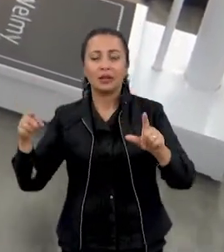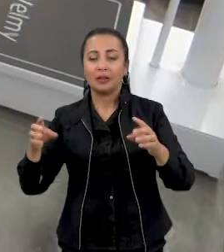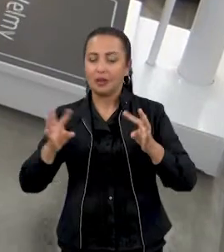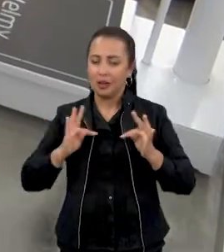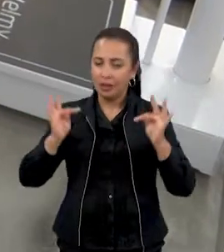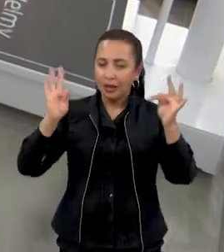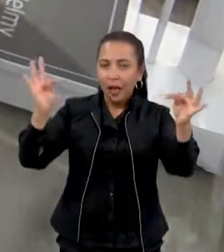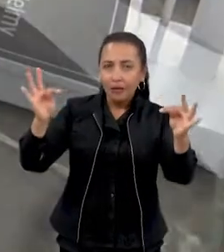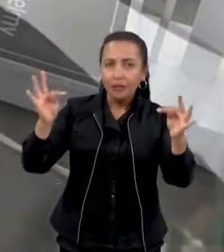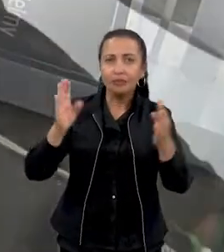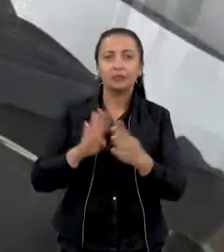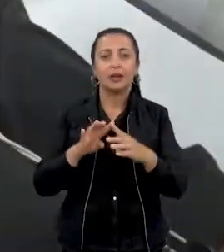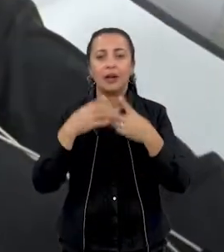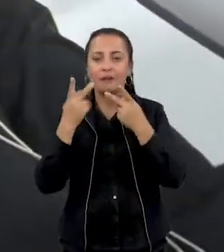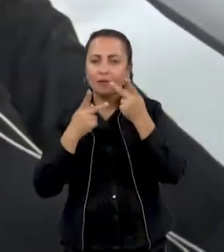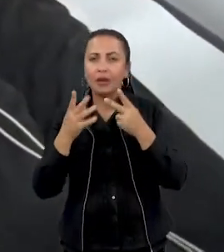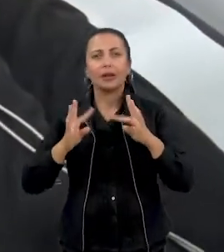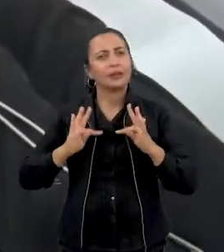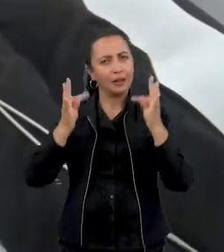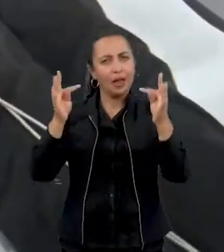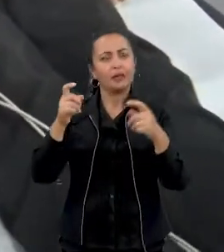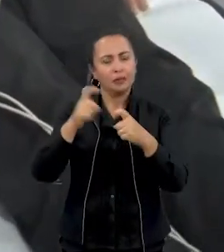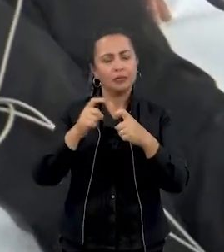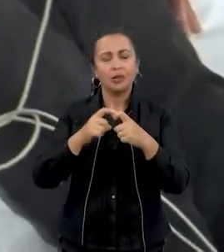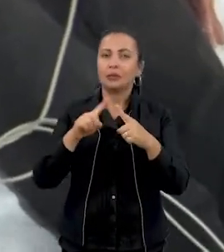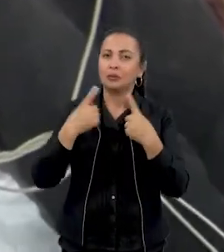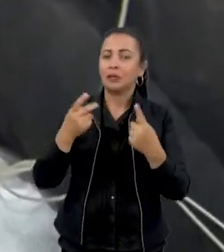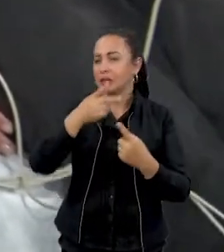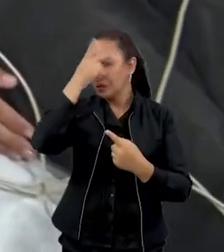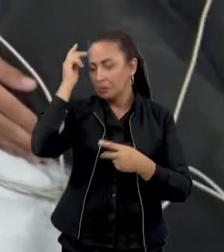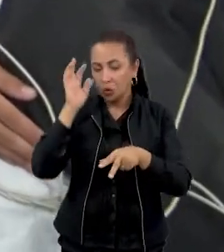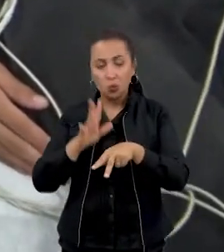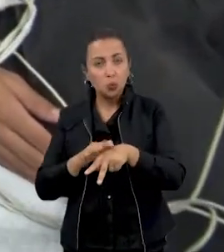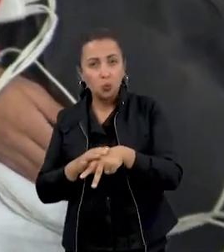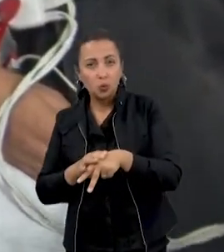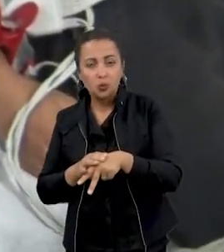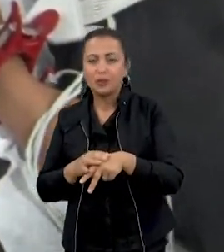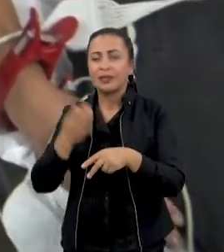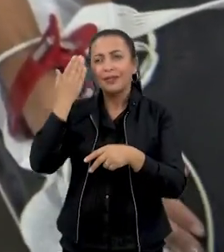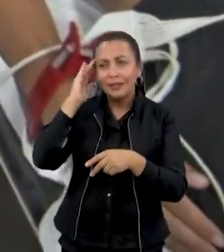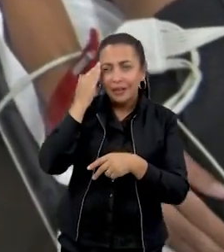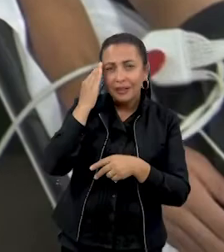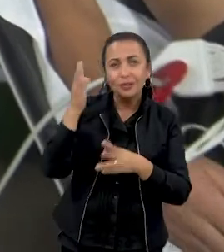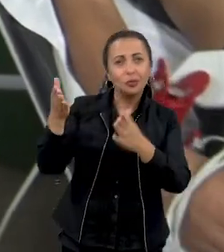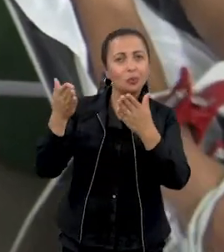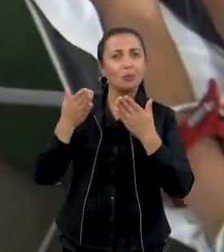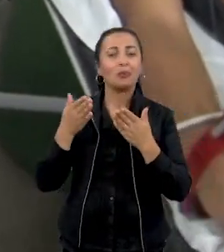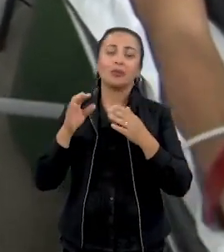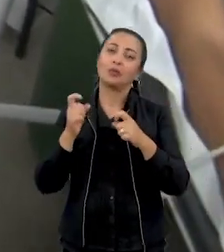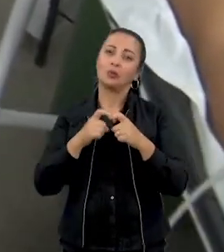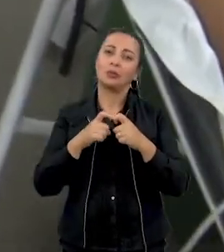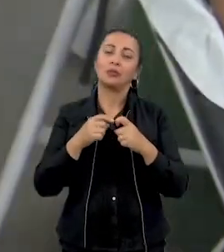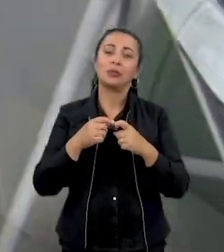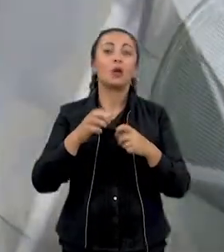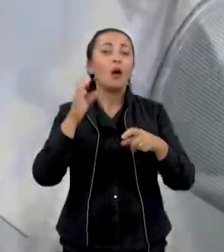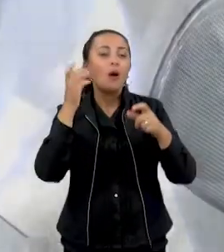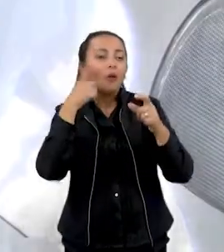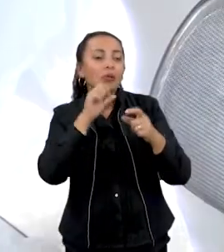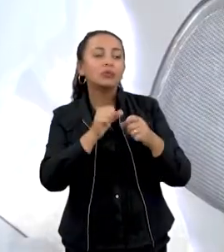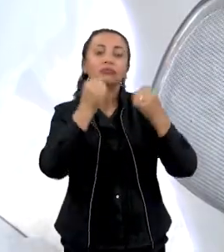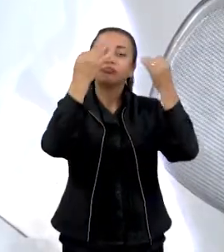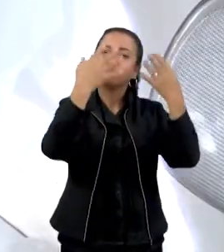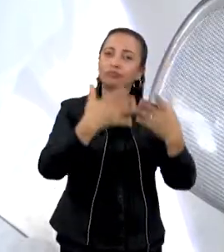de forma técnica, a sua fala é técnica, mas o usuário ele entende por parte do médico e o médico ele